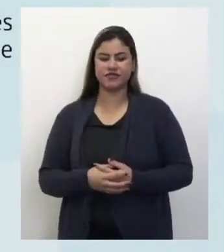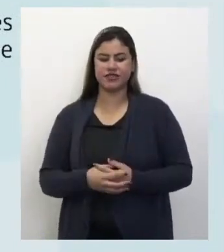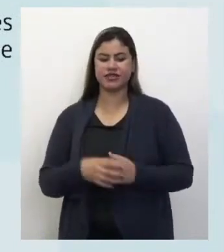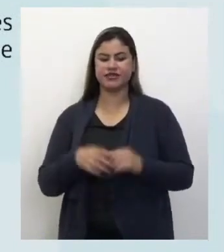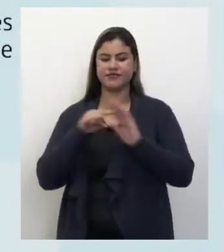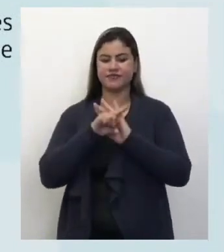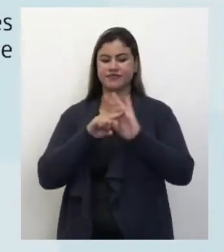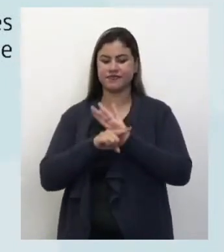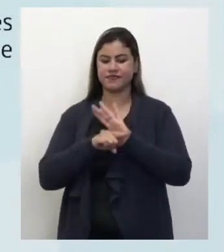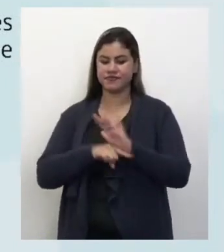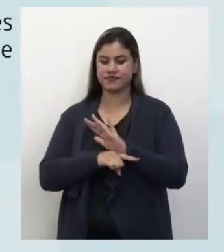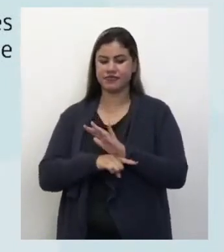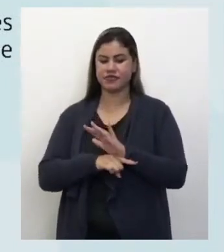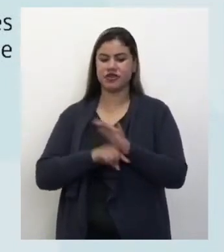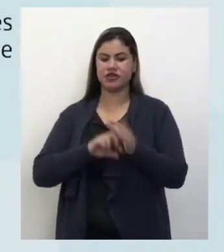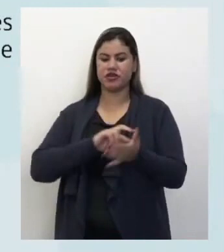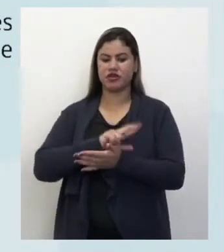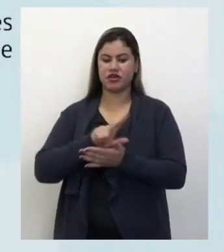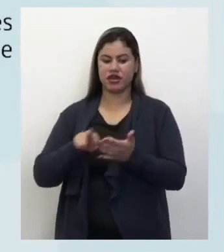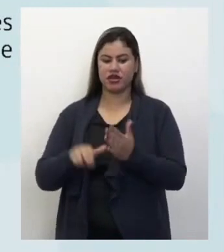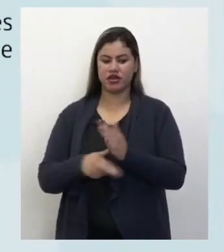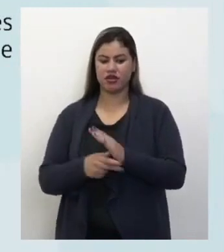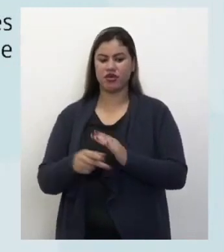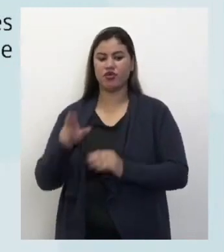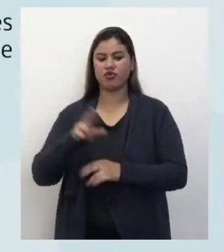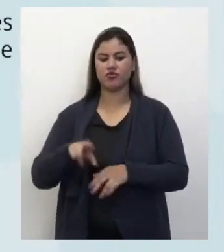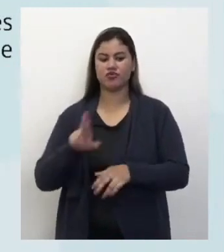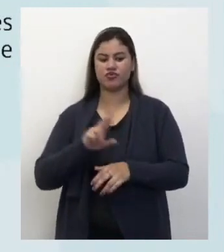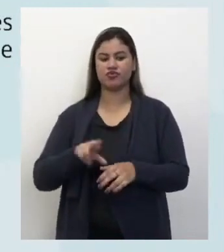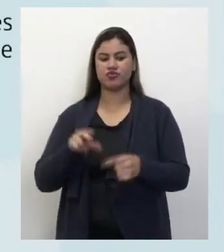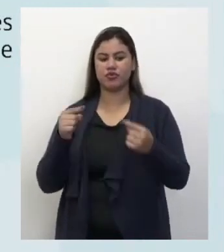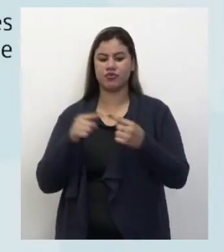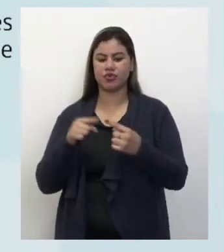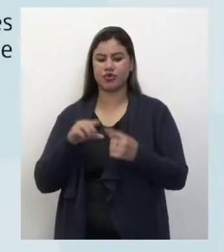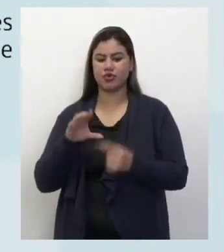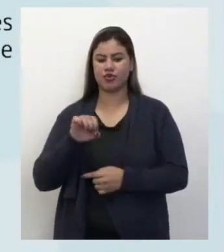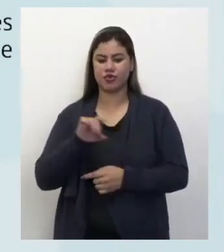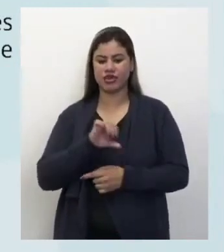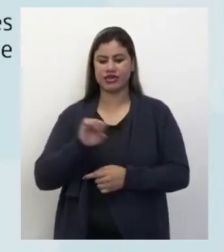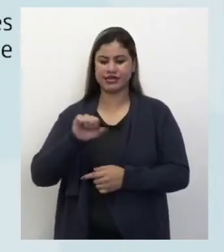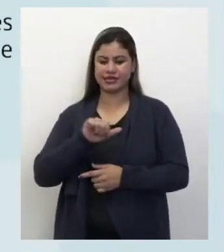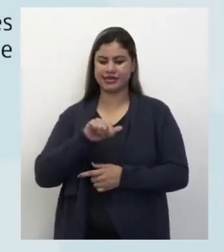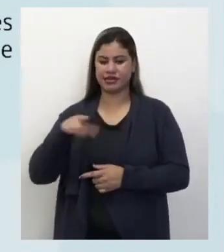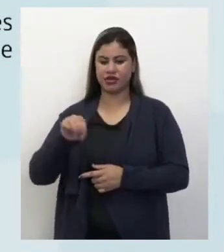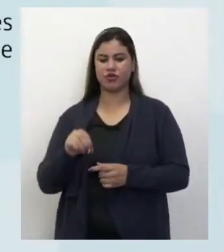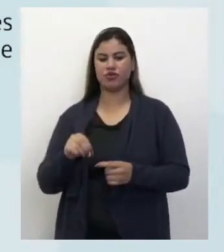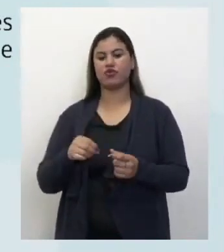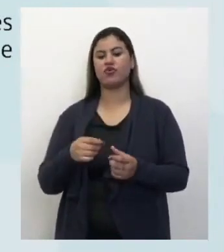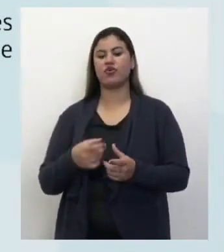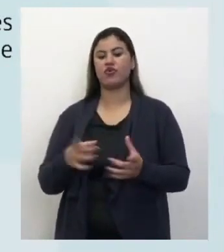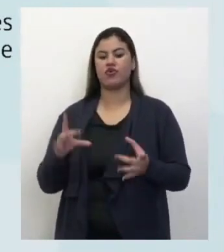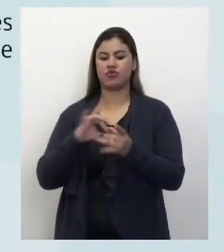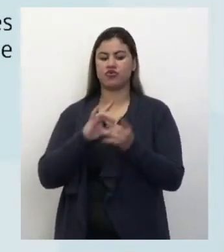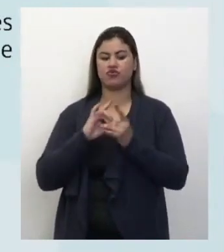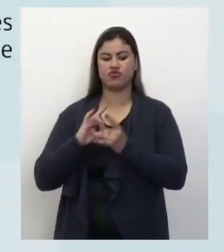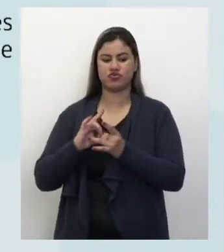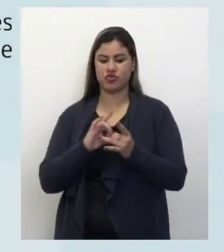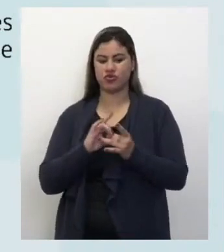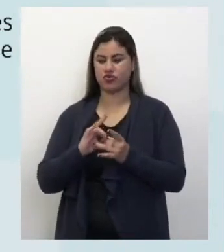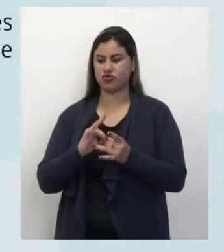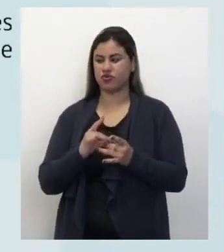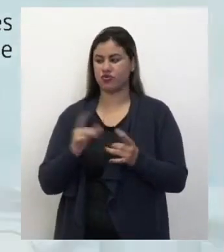de sentido decorrentes do uso de recursos de coesão sequencial, conjunções e